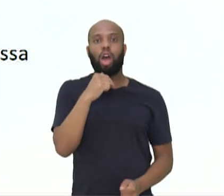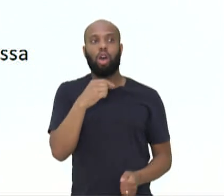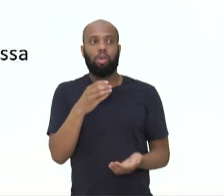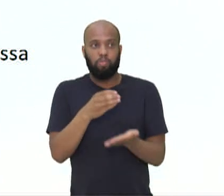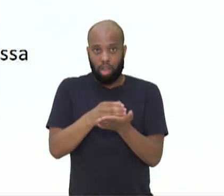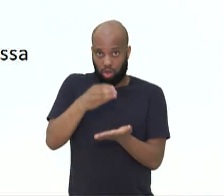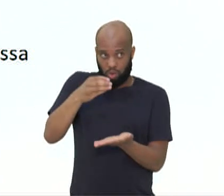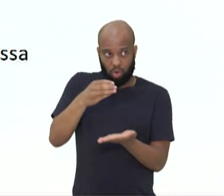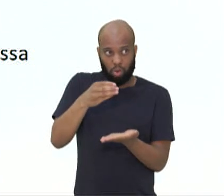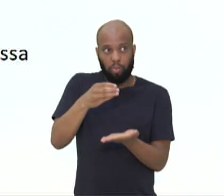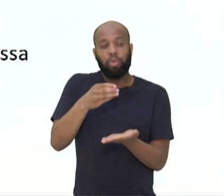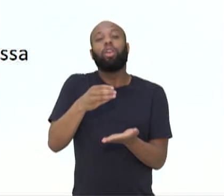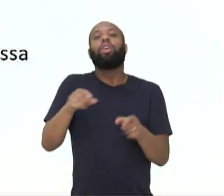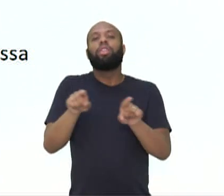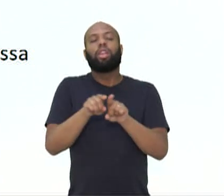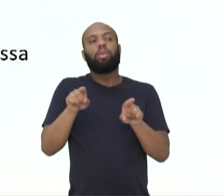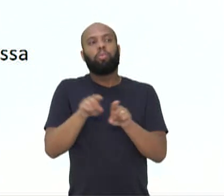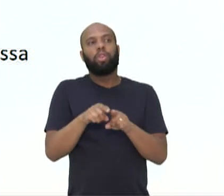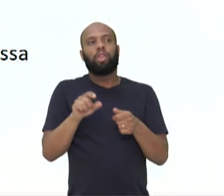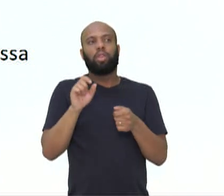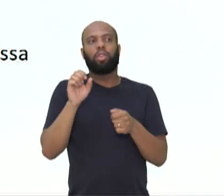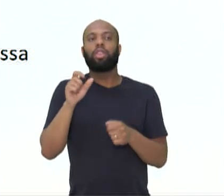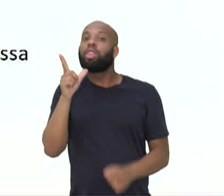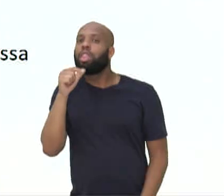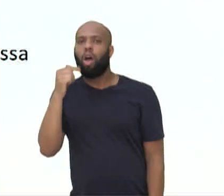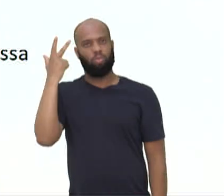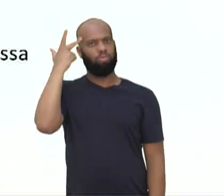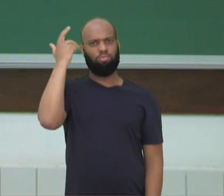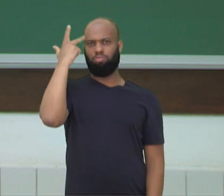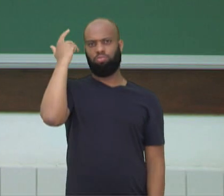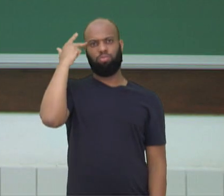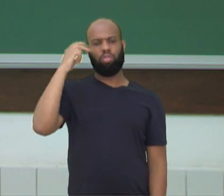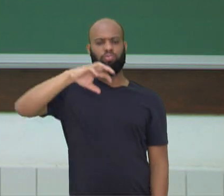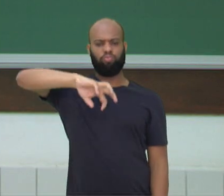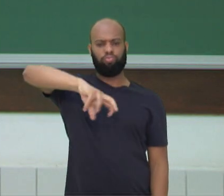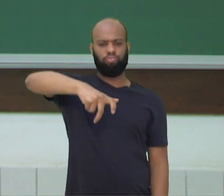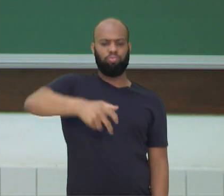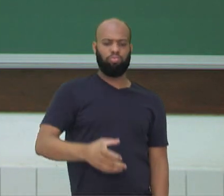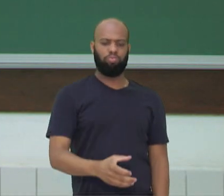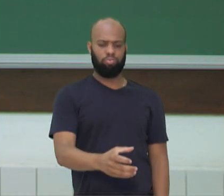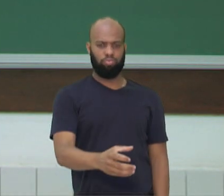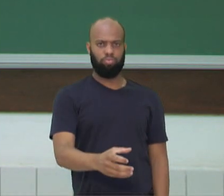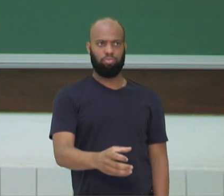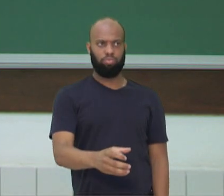copinho plástico. Nós vamos pegar água normal, água da torneira. A gente